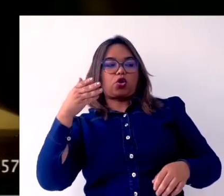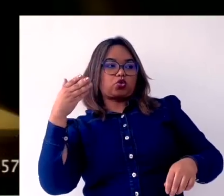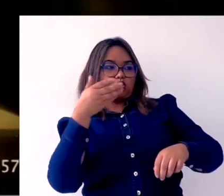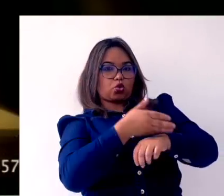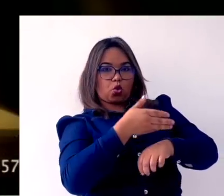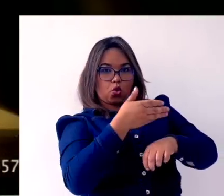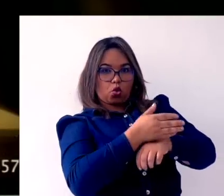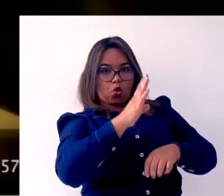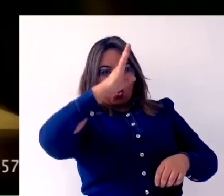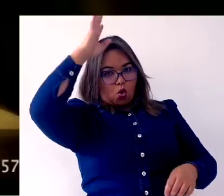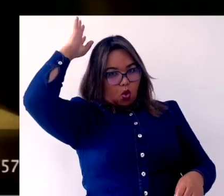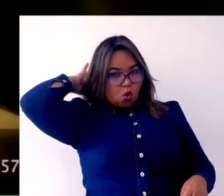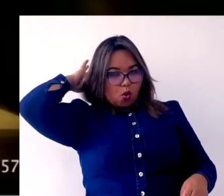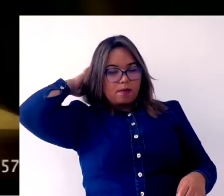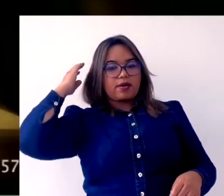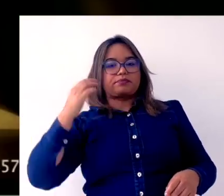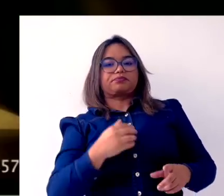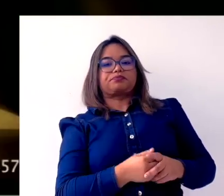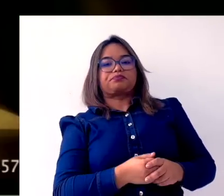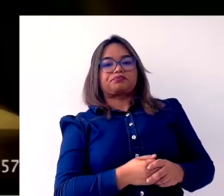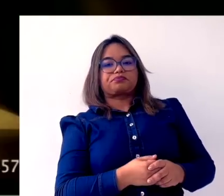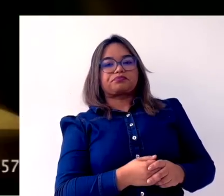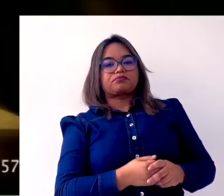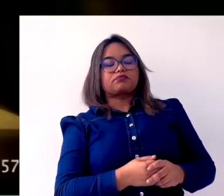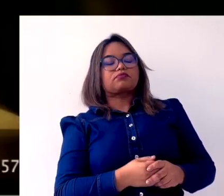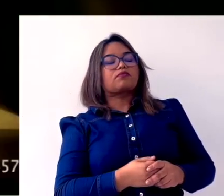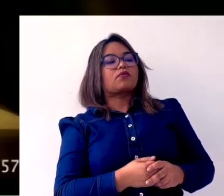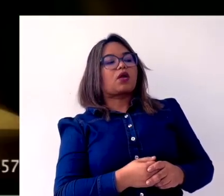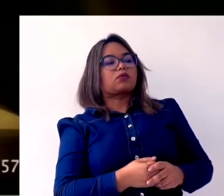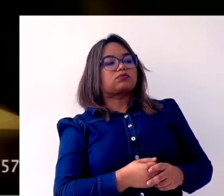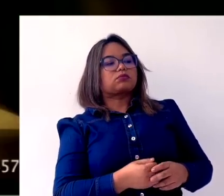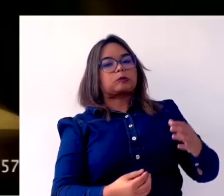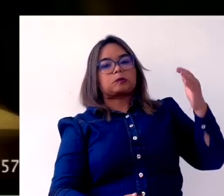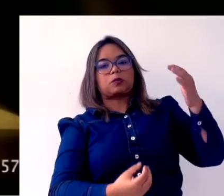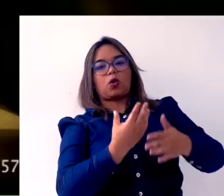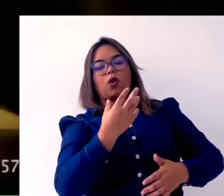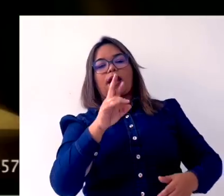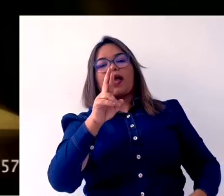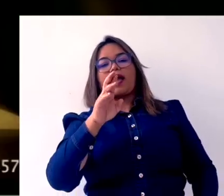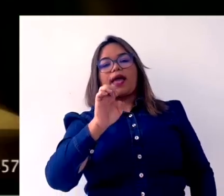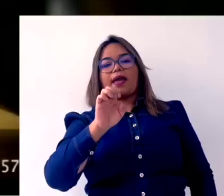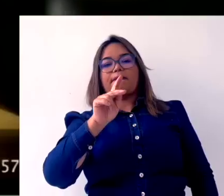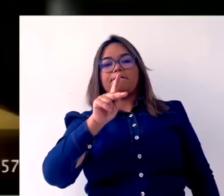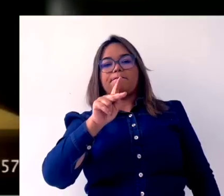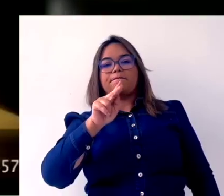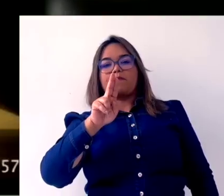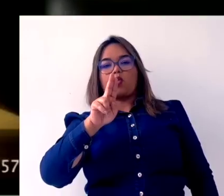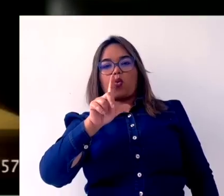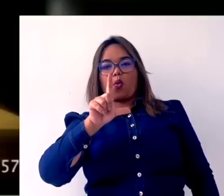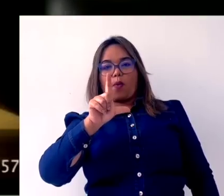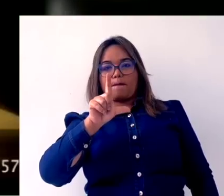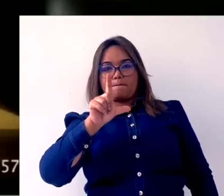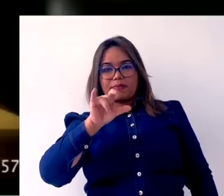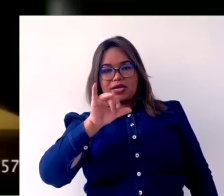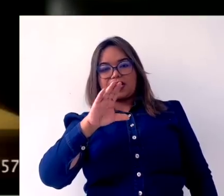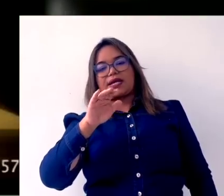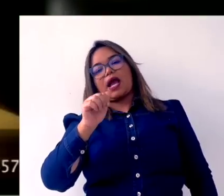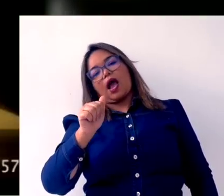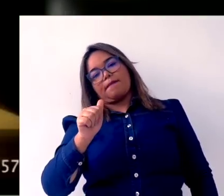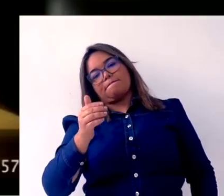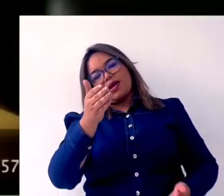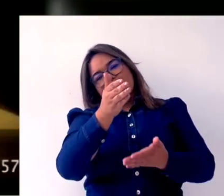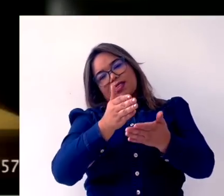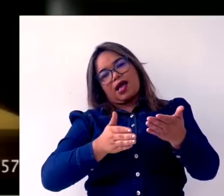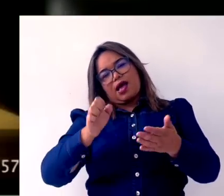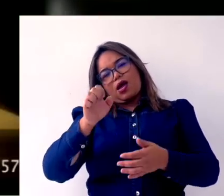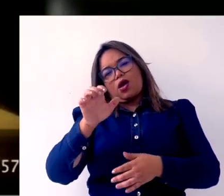de 1798 e proclamou a República, assim cumprindo essa profecia. Literalmente, a metade da Europa